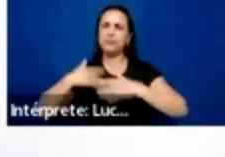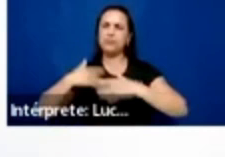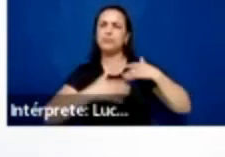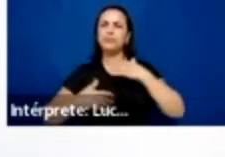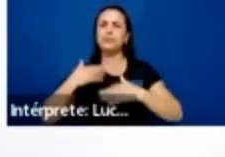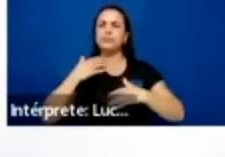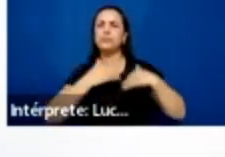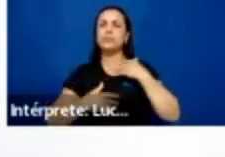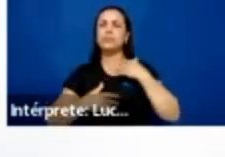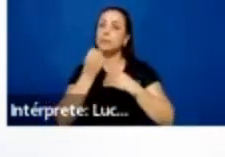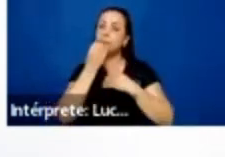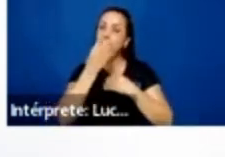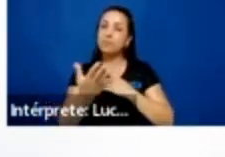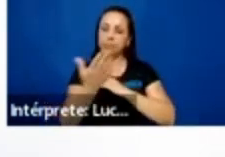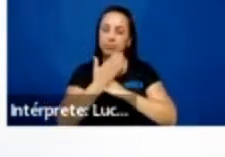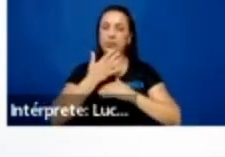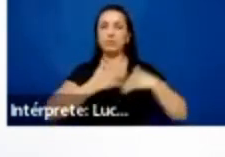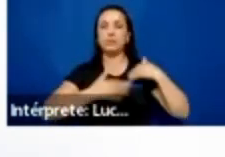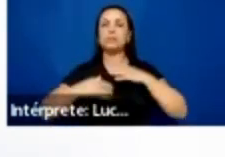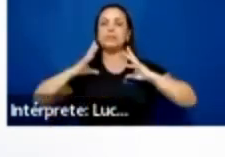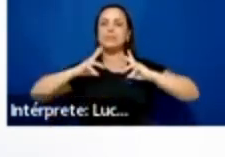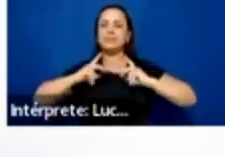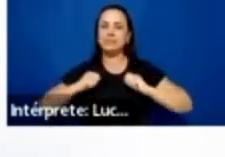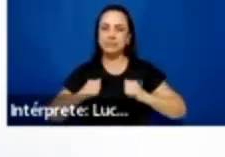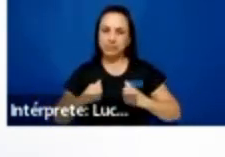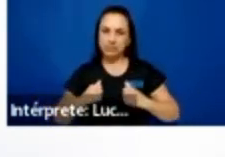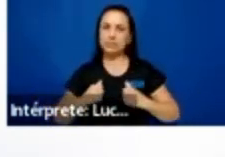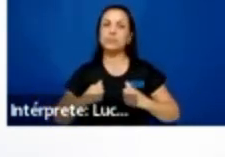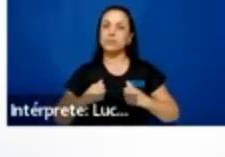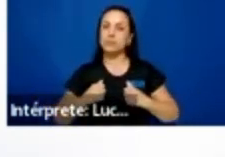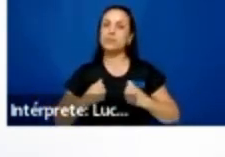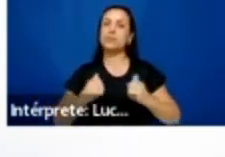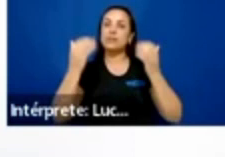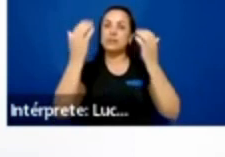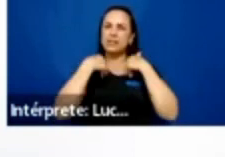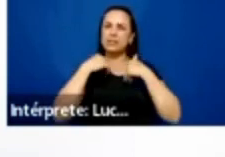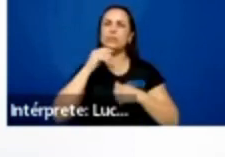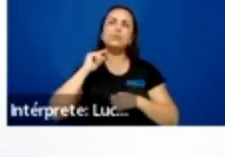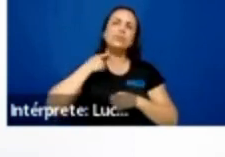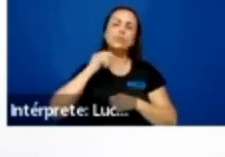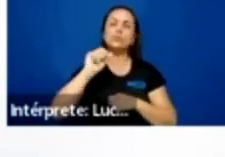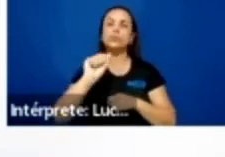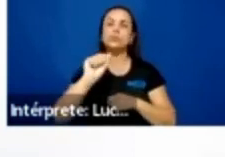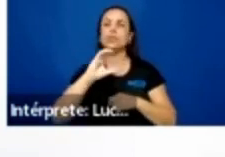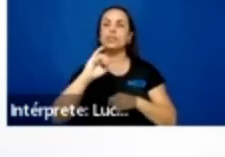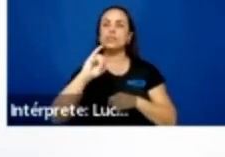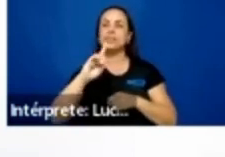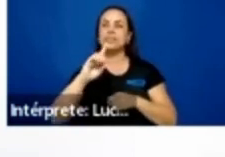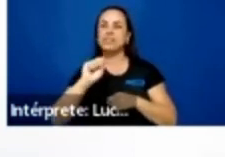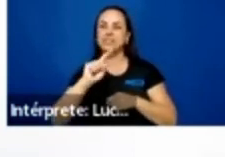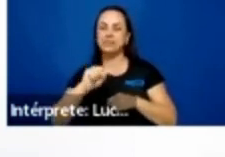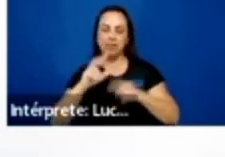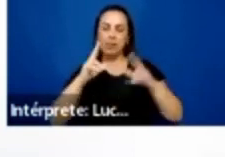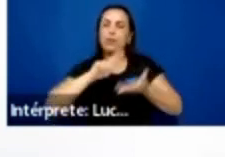seu organismo. E aí você está fazendo o quê? Prevenindo o câncer. Você